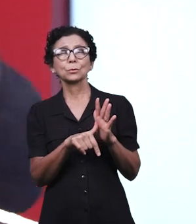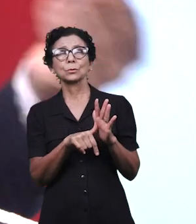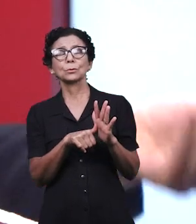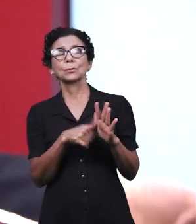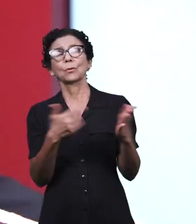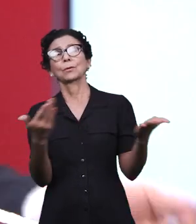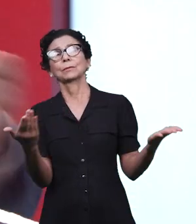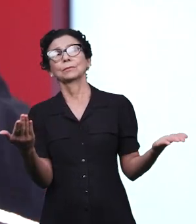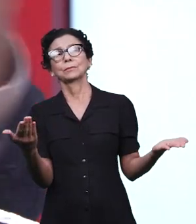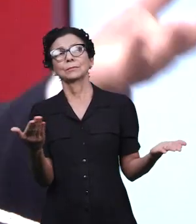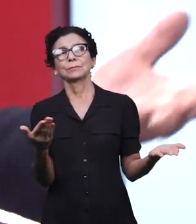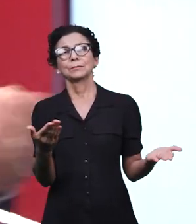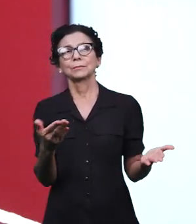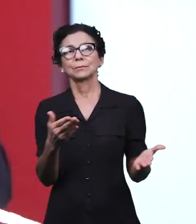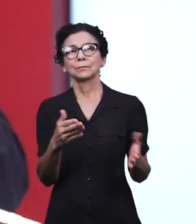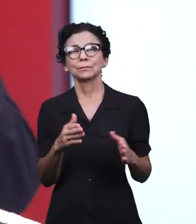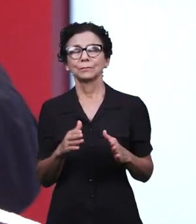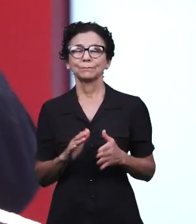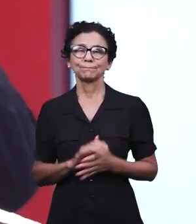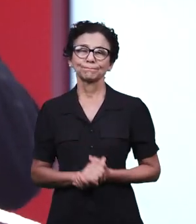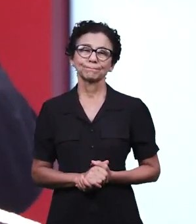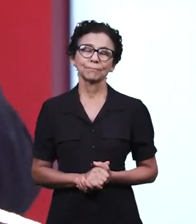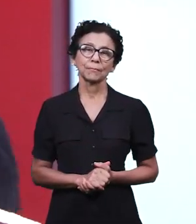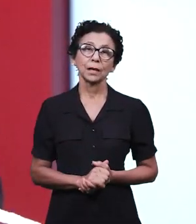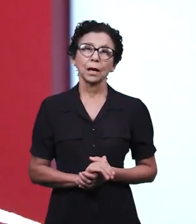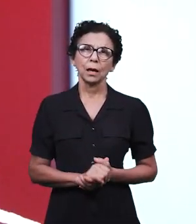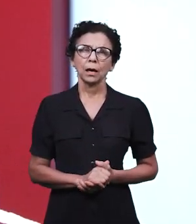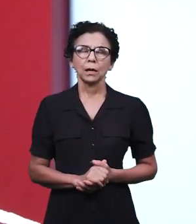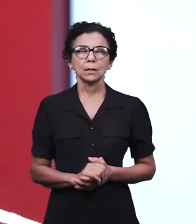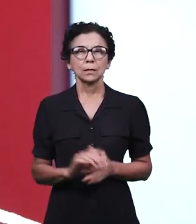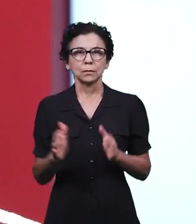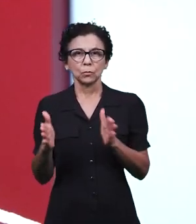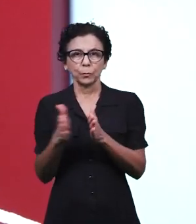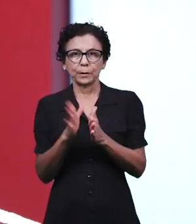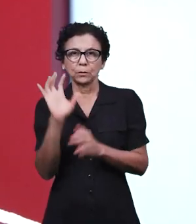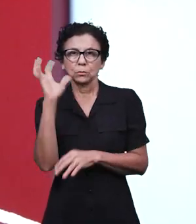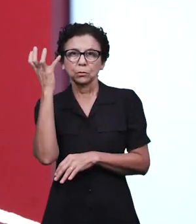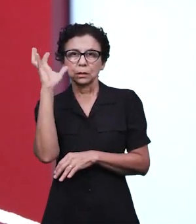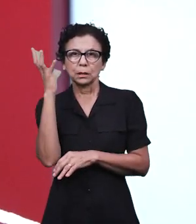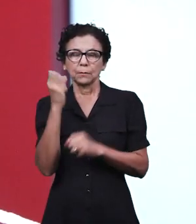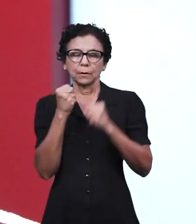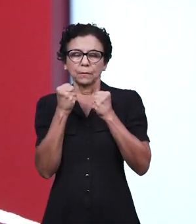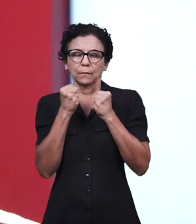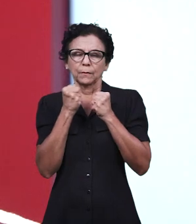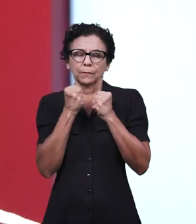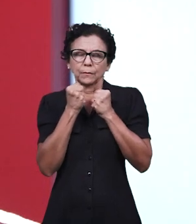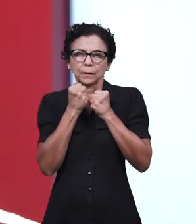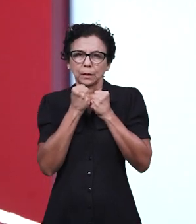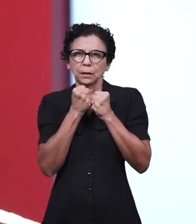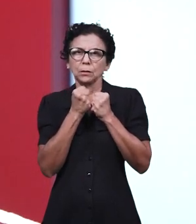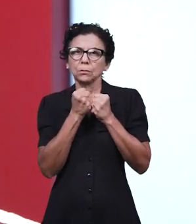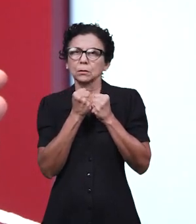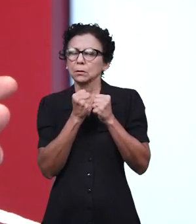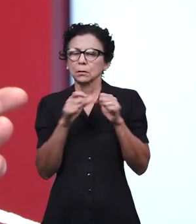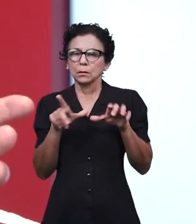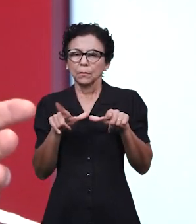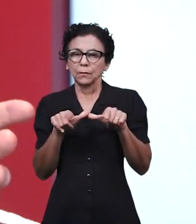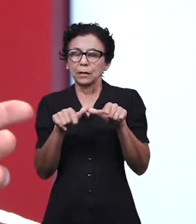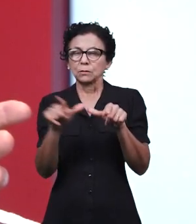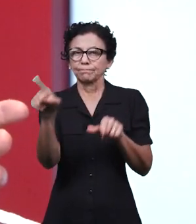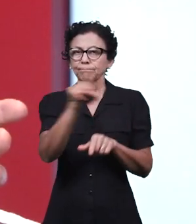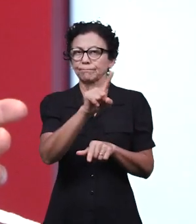para aquecimento. Era uma situação muito difícil. Então eles, dali de Bons Portos, eles